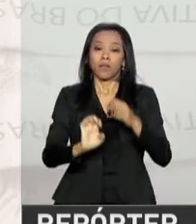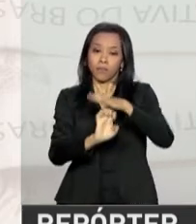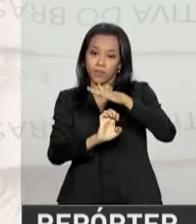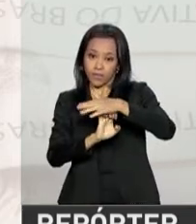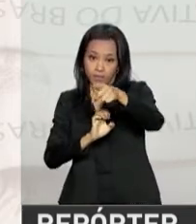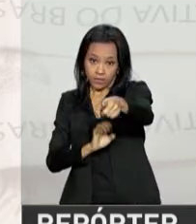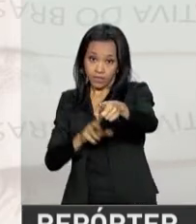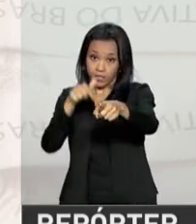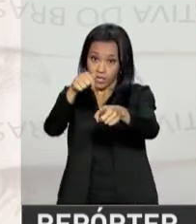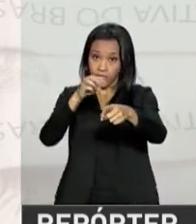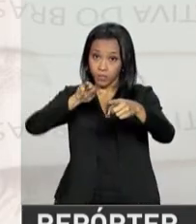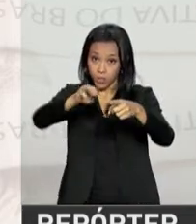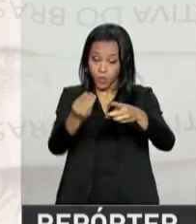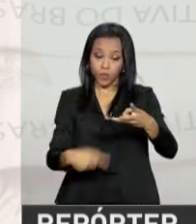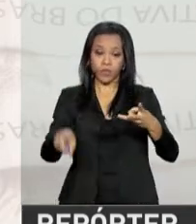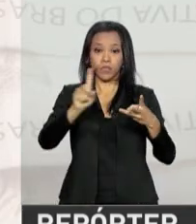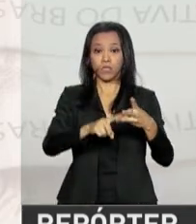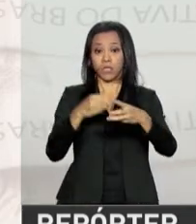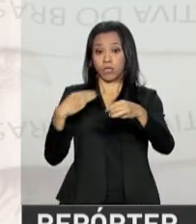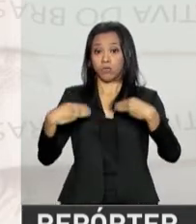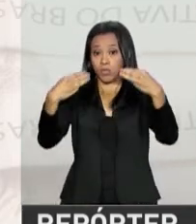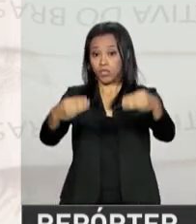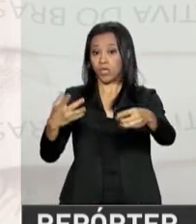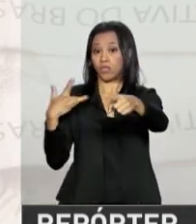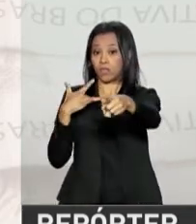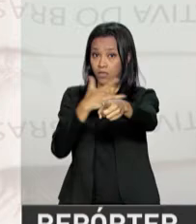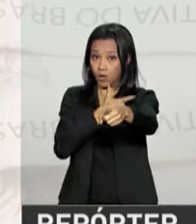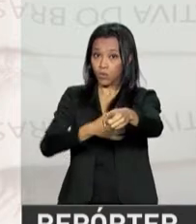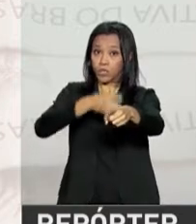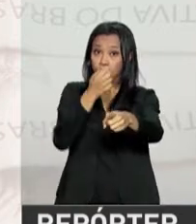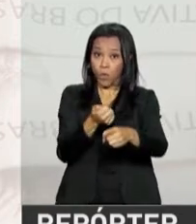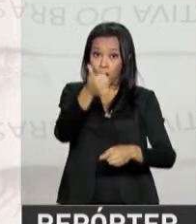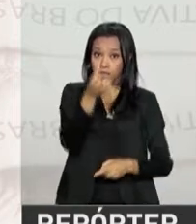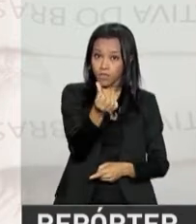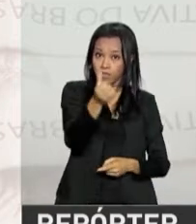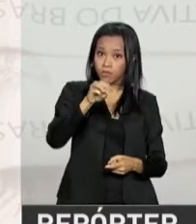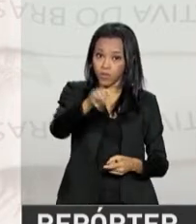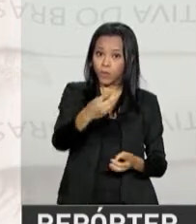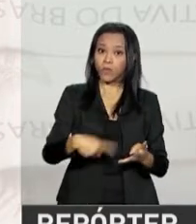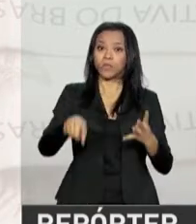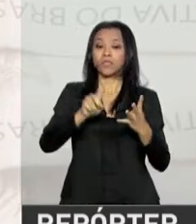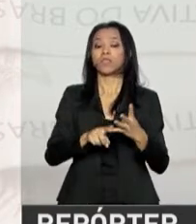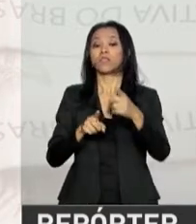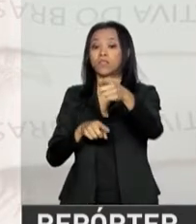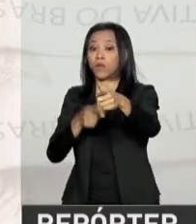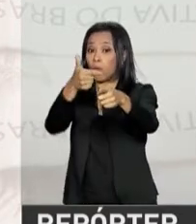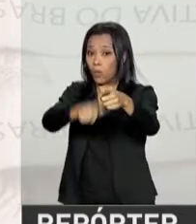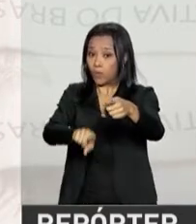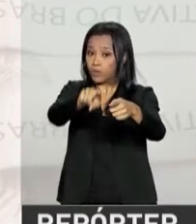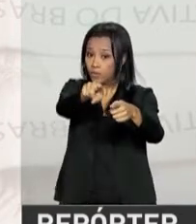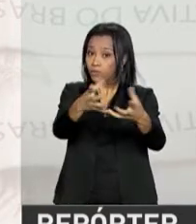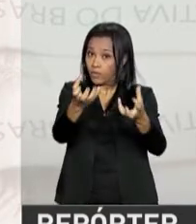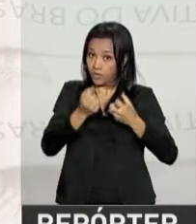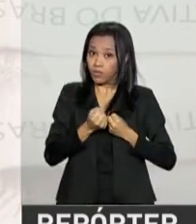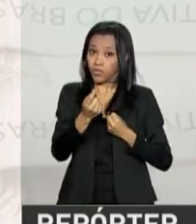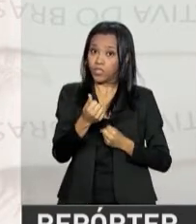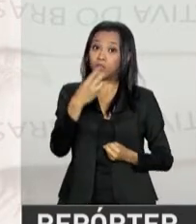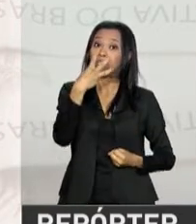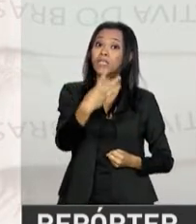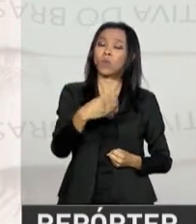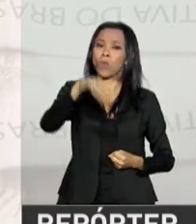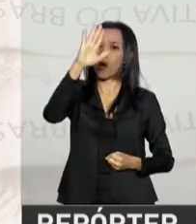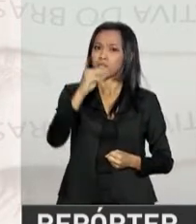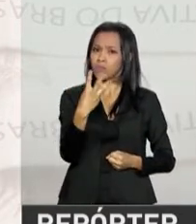milhões o ministério da saúde com praticamente 6 milhões br distribuidora com valor superior a três